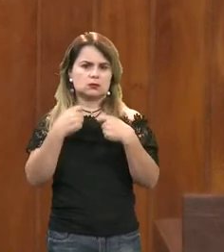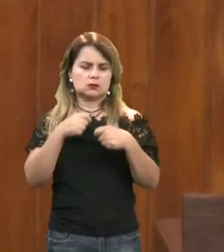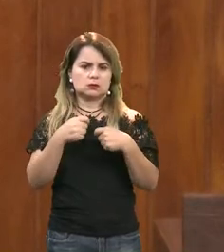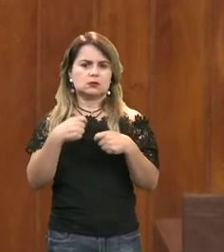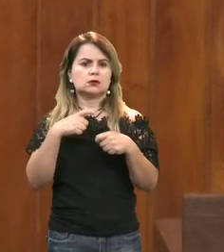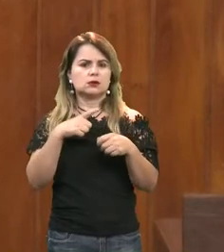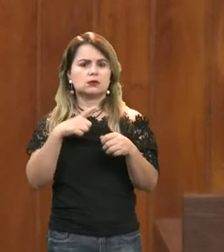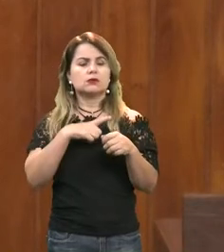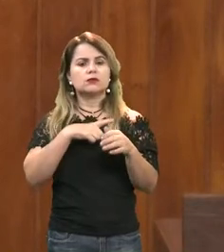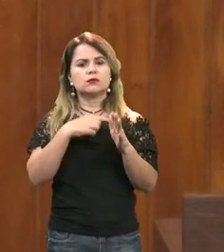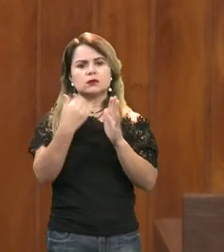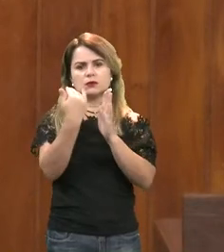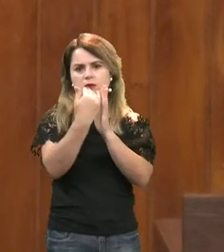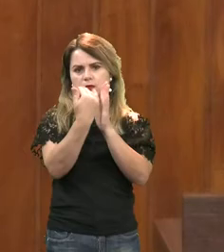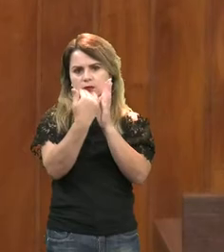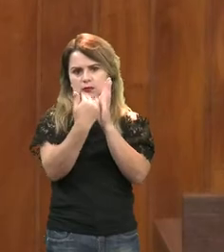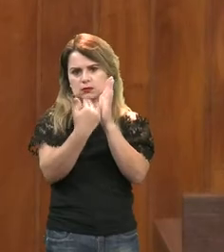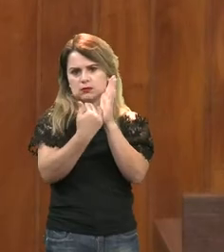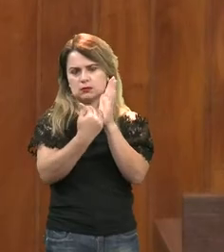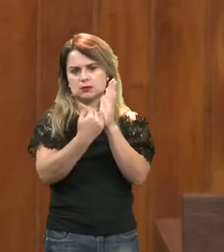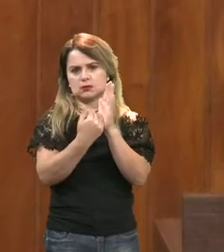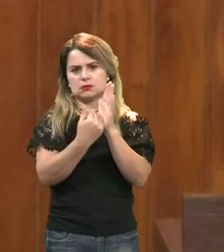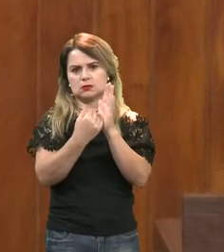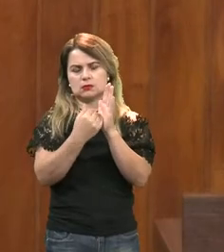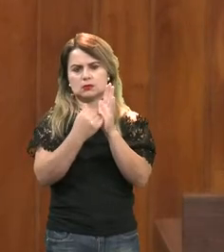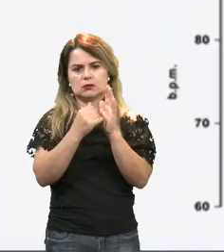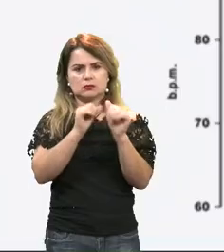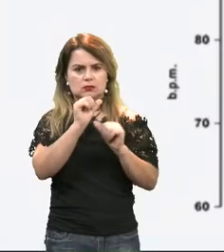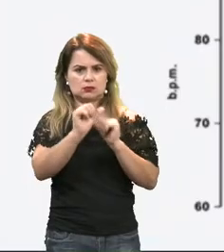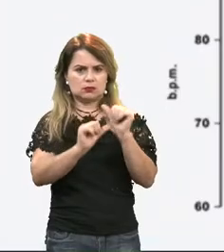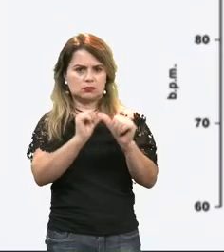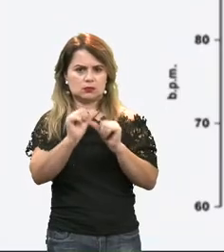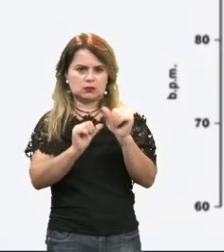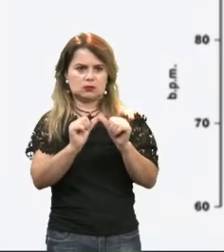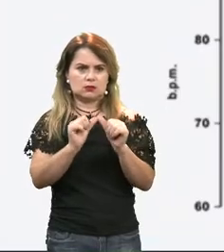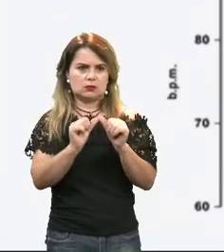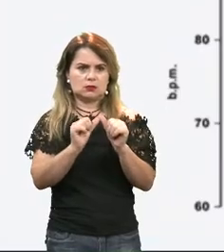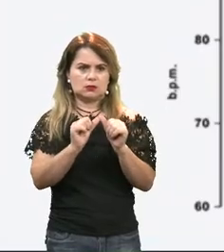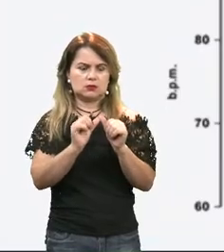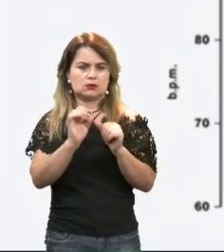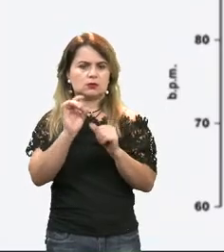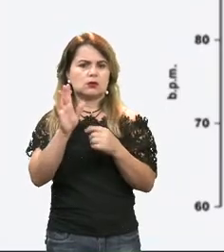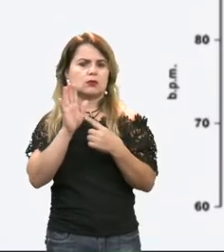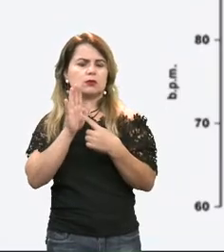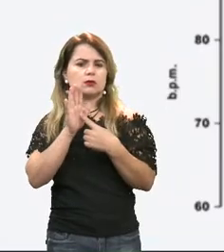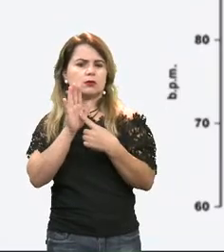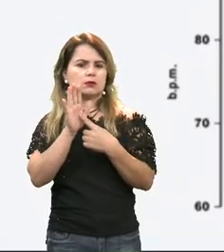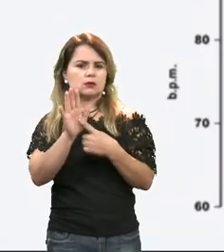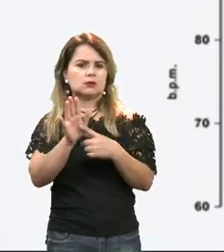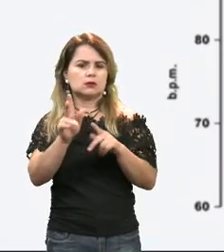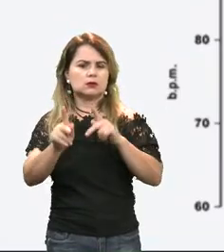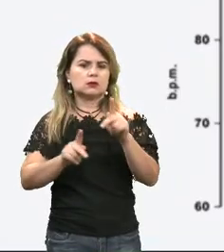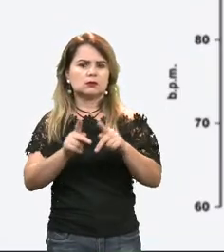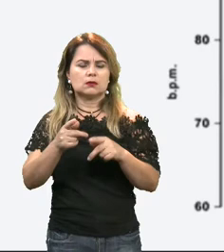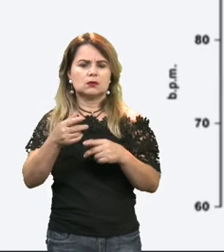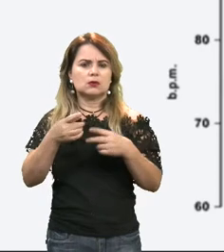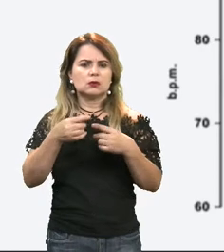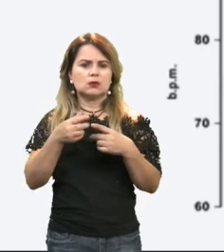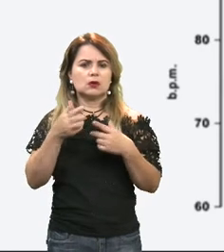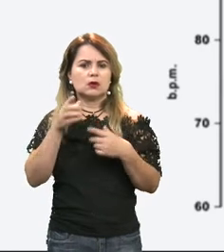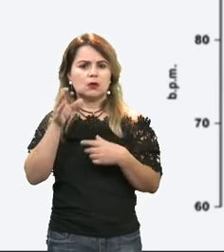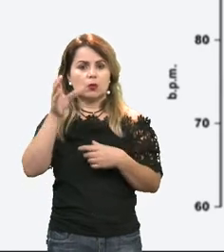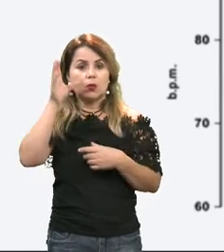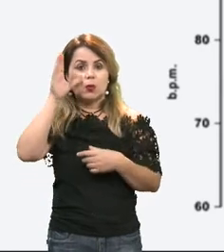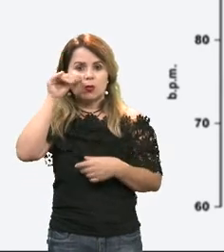tabelinha, então, para quê? Essa dose resposta em um invertido é para... Só para criar uma curiosidade, muitas pessoas